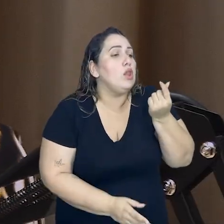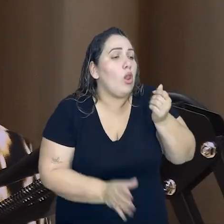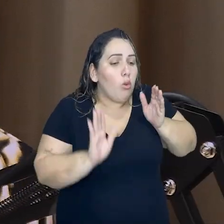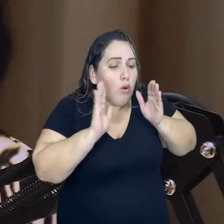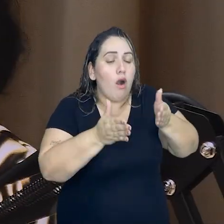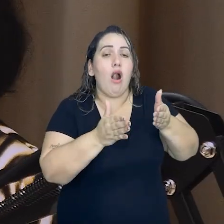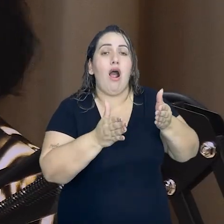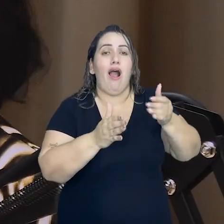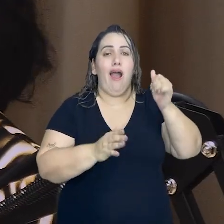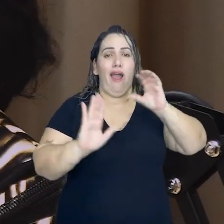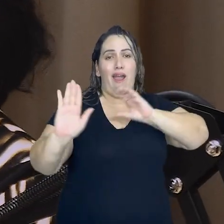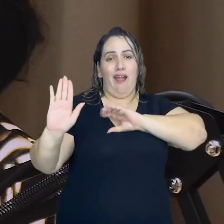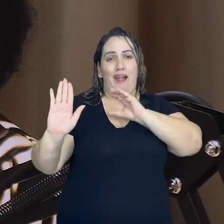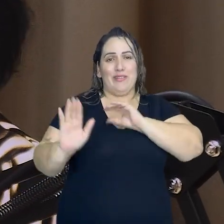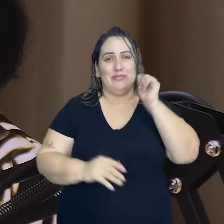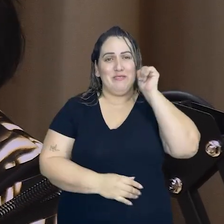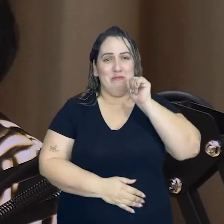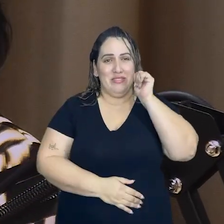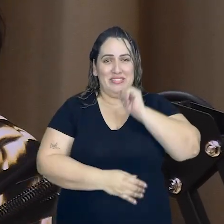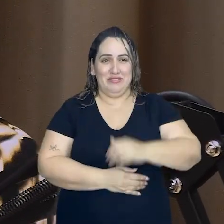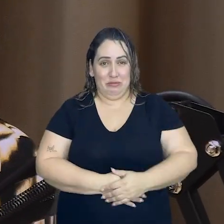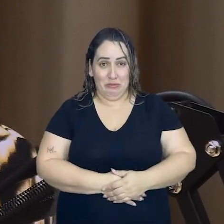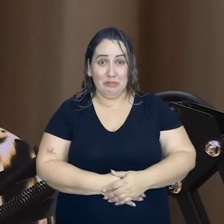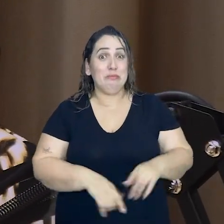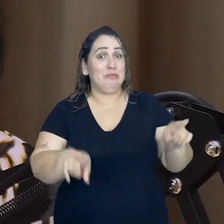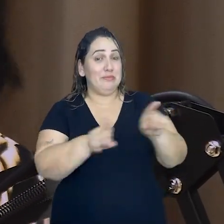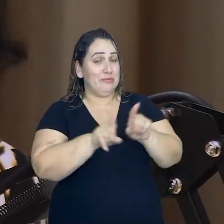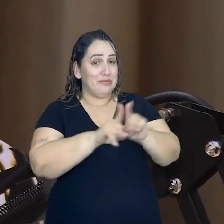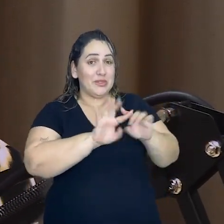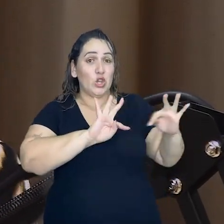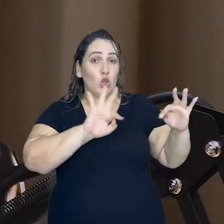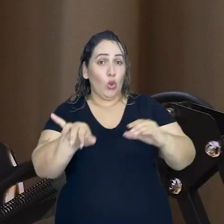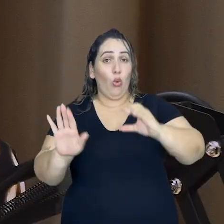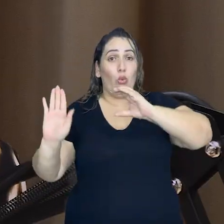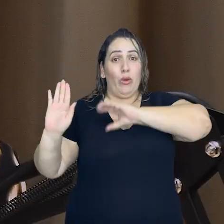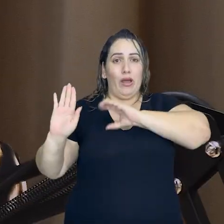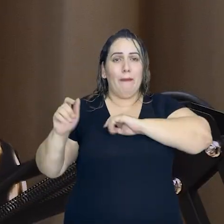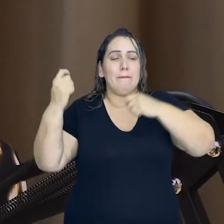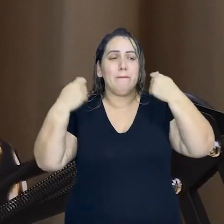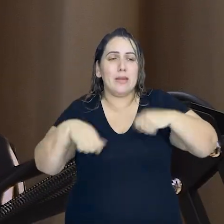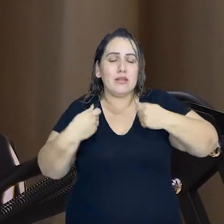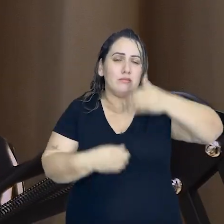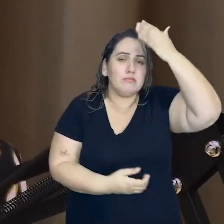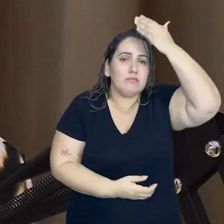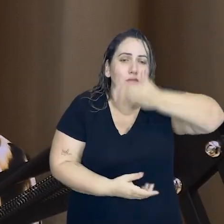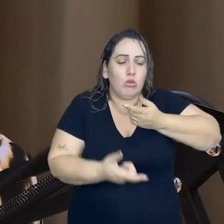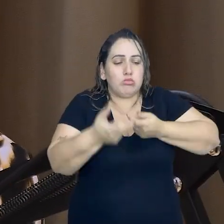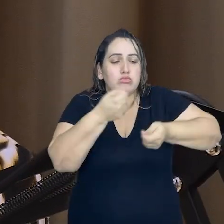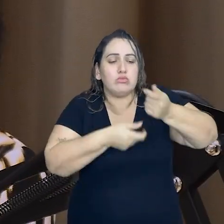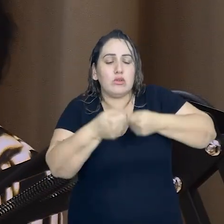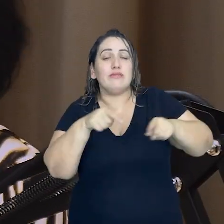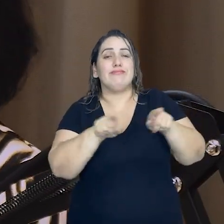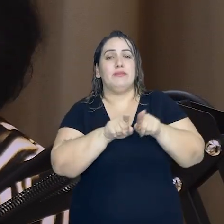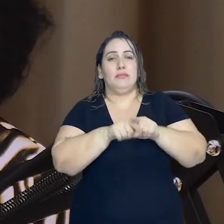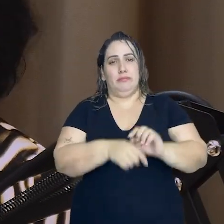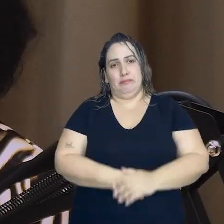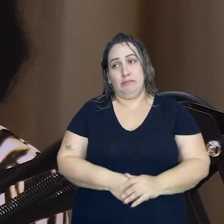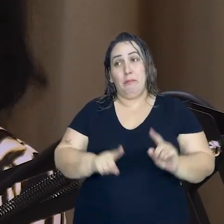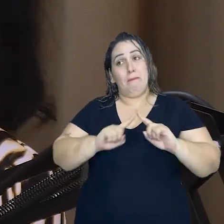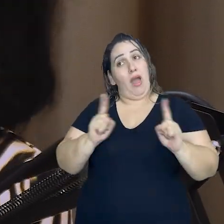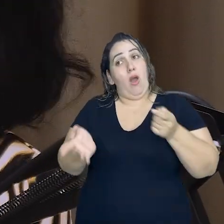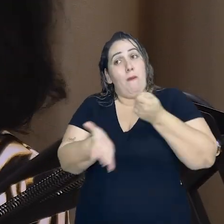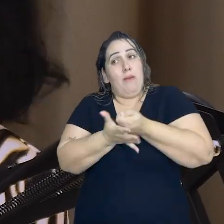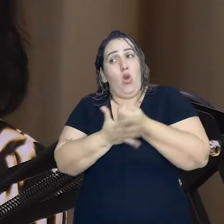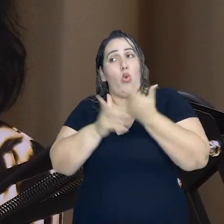disso, os candidatos têm que prestar suas contas de eleição. Então, o partido sempre presta contas. Tem que